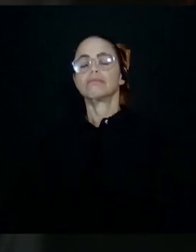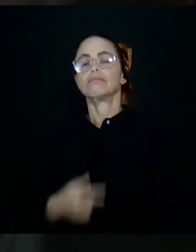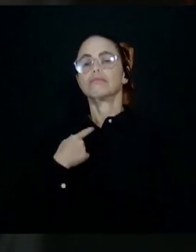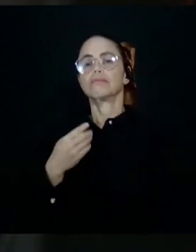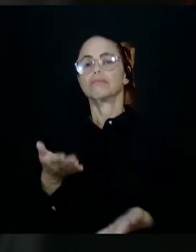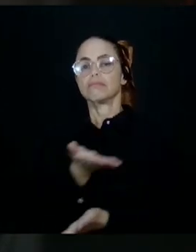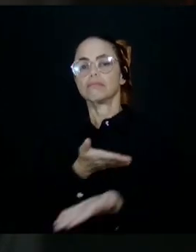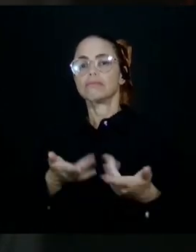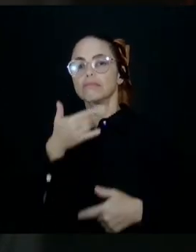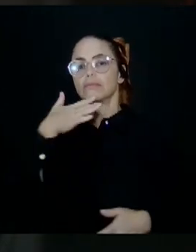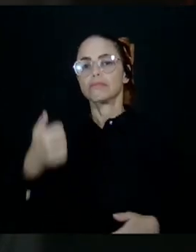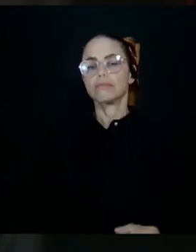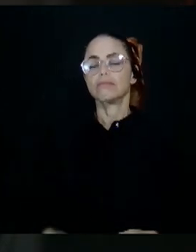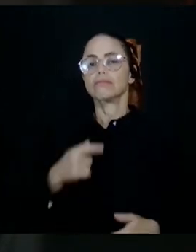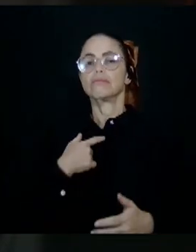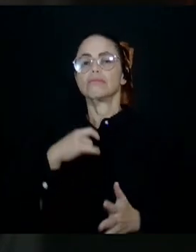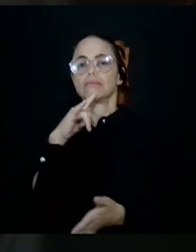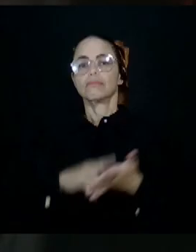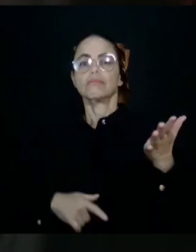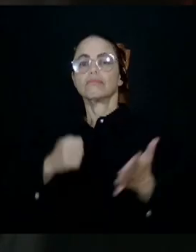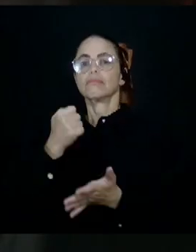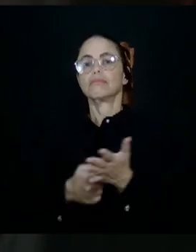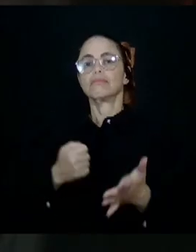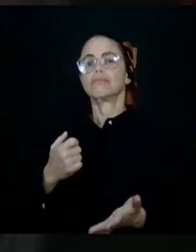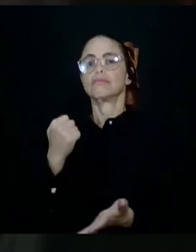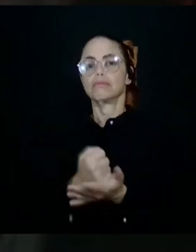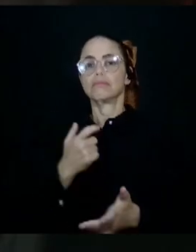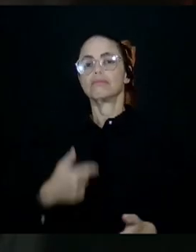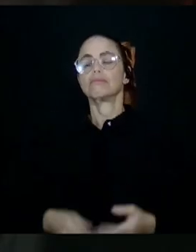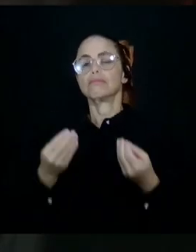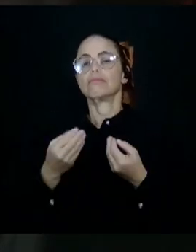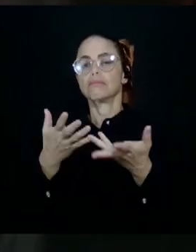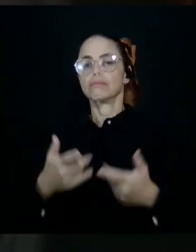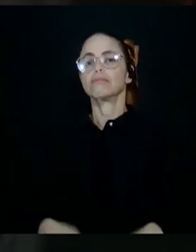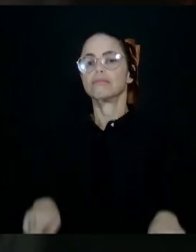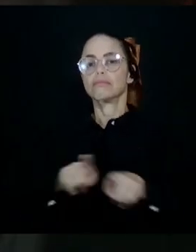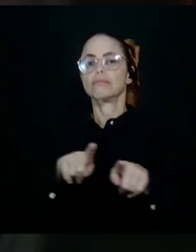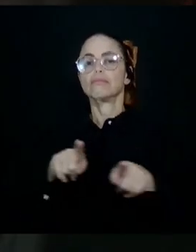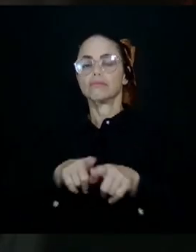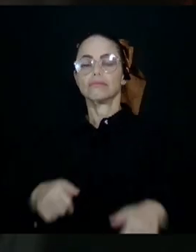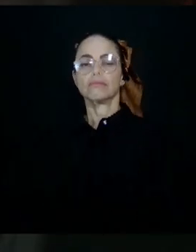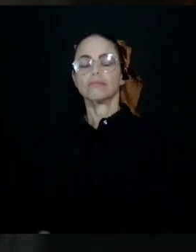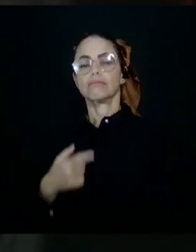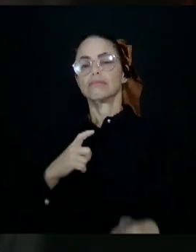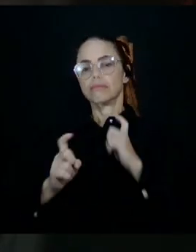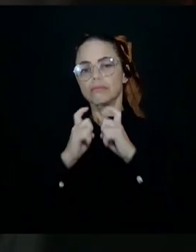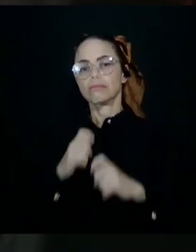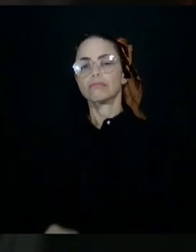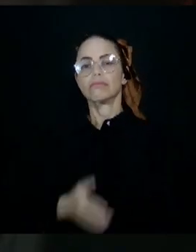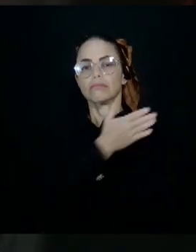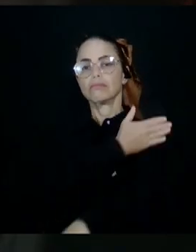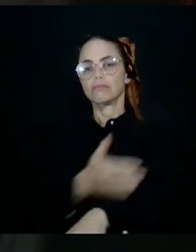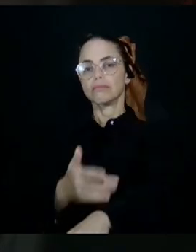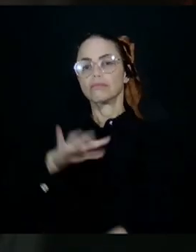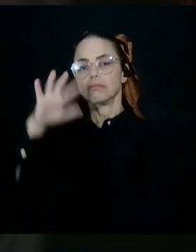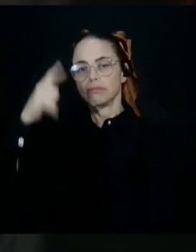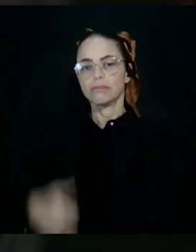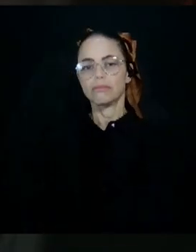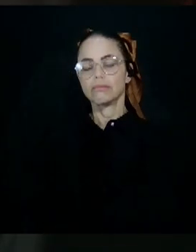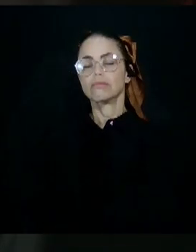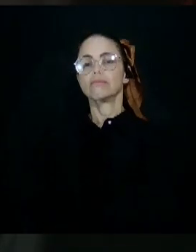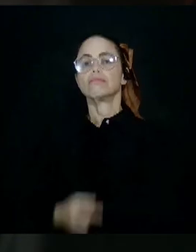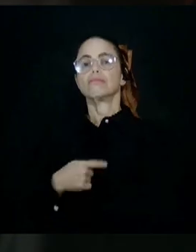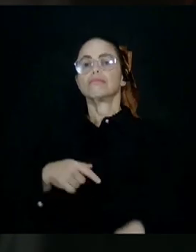da escritura para a doação, né? E então essa sessão, a reunião ordinária, acontece no plenário da Câmara. Você é convidado